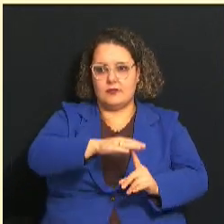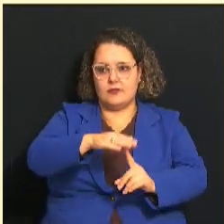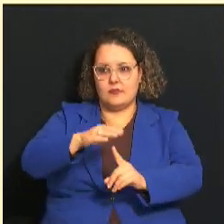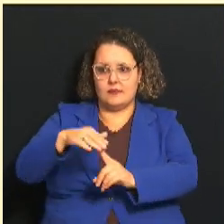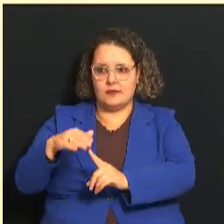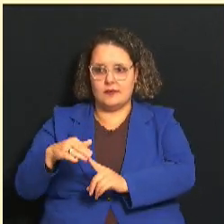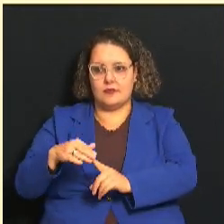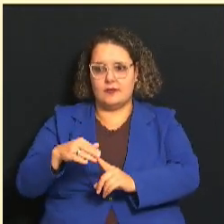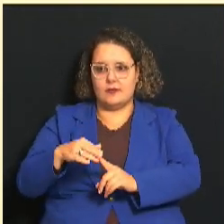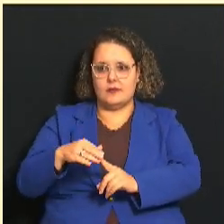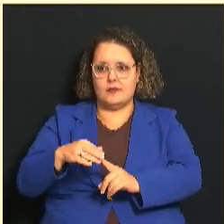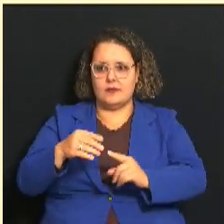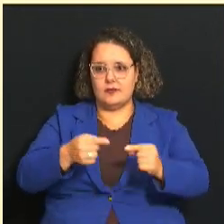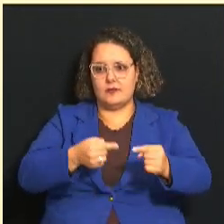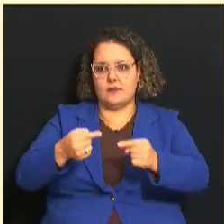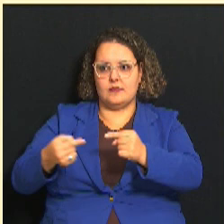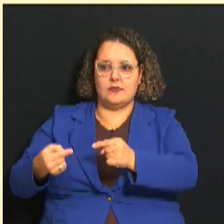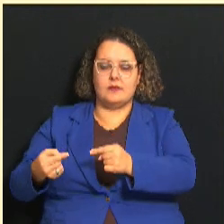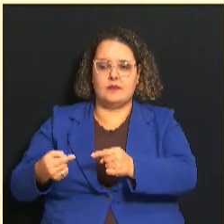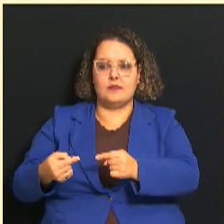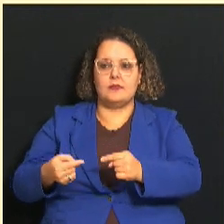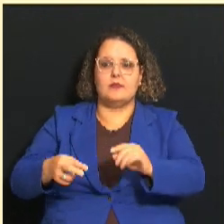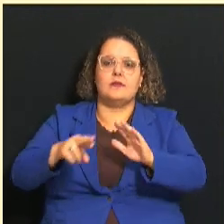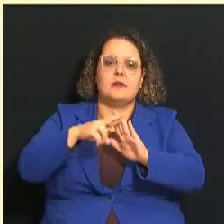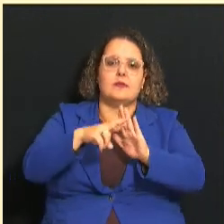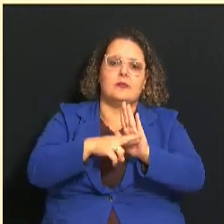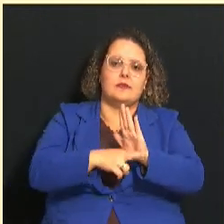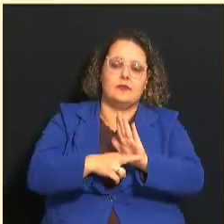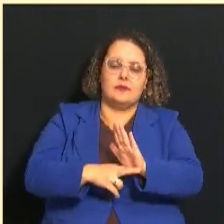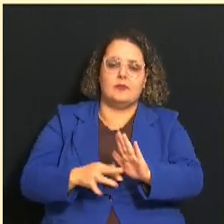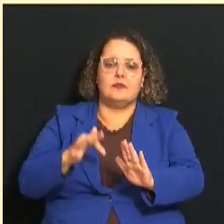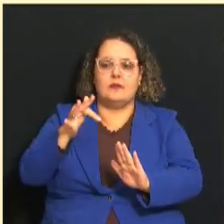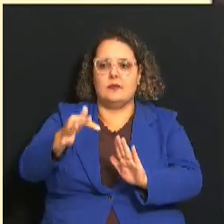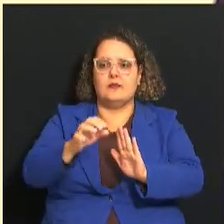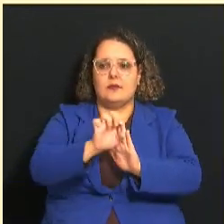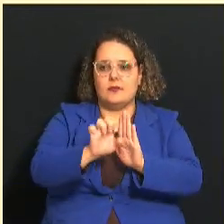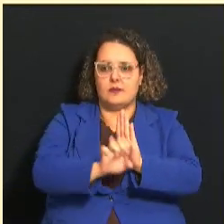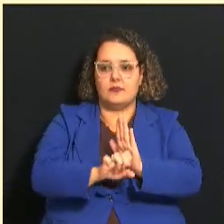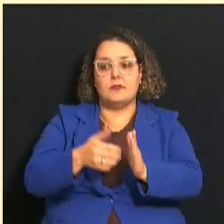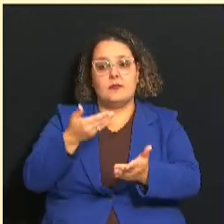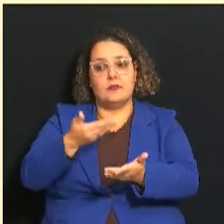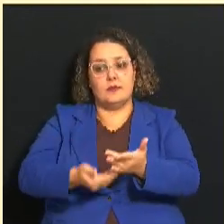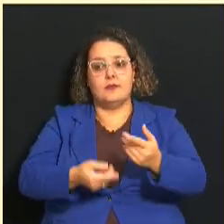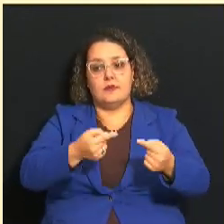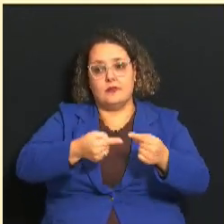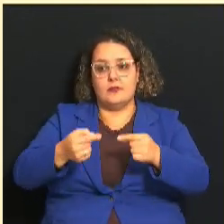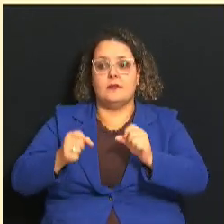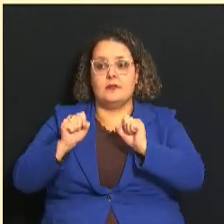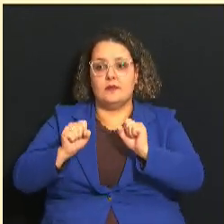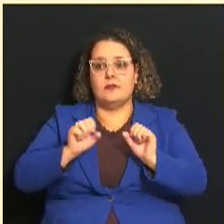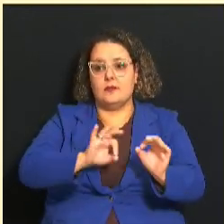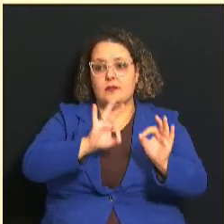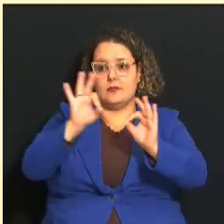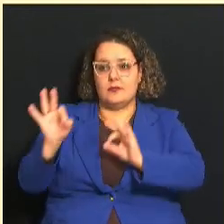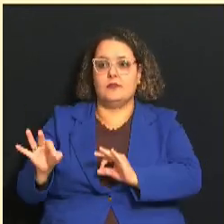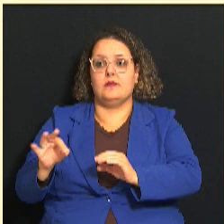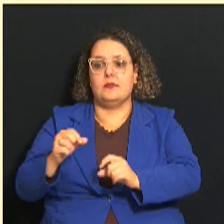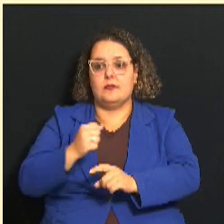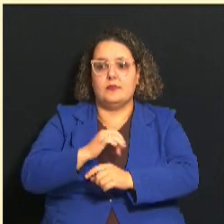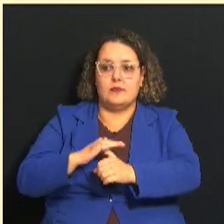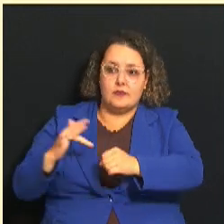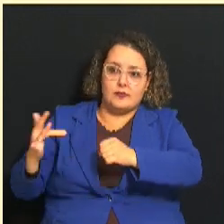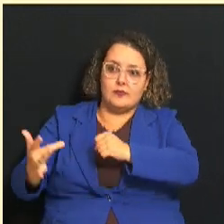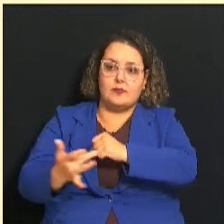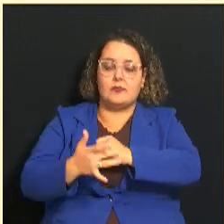que discutiu o seu regimento, o futuro estatuto. Se você perdeu essa discussão, pode acompanhar pelas redes sociais da